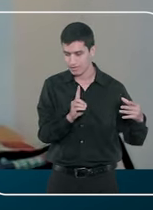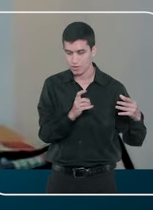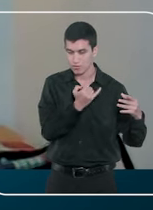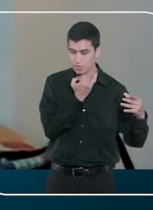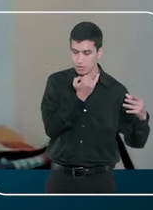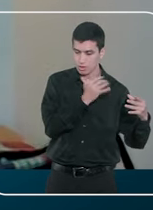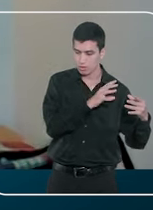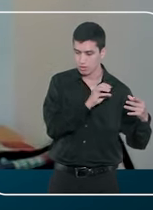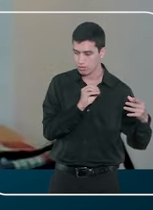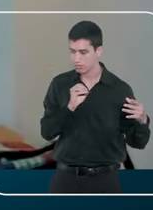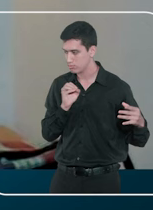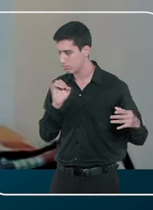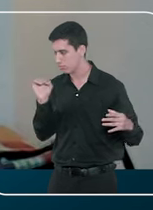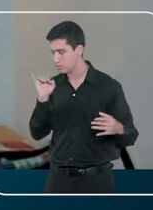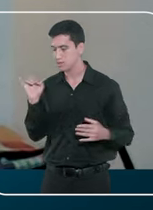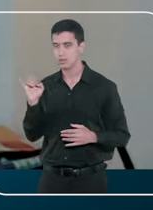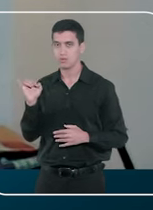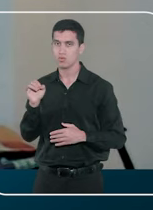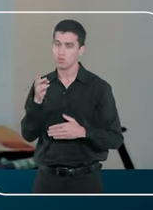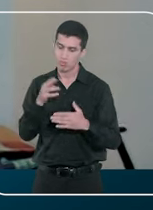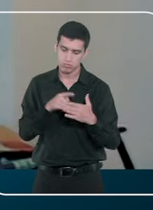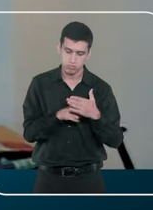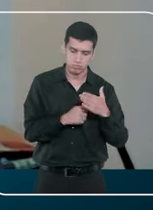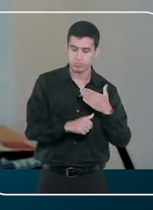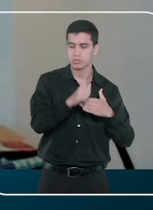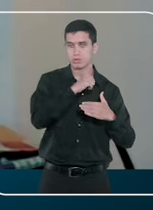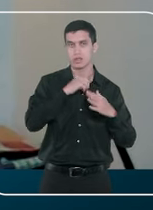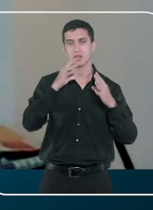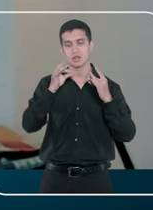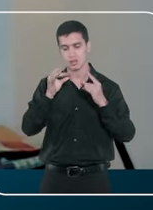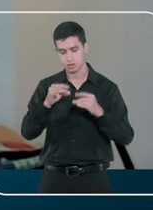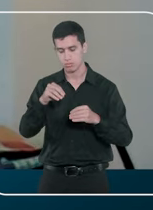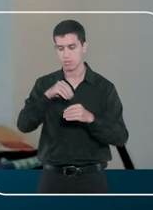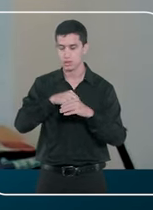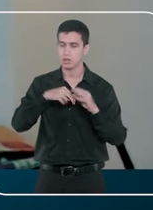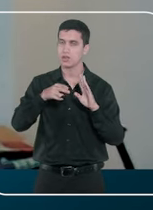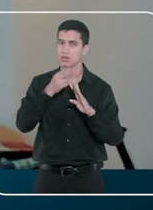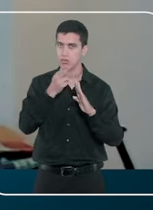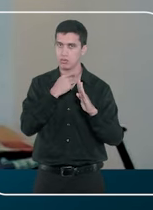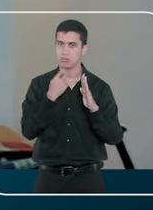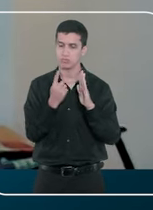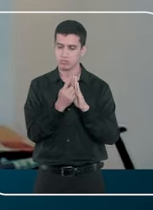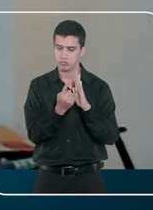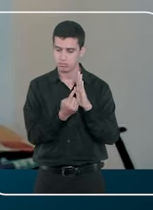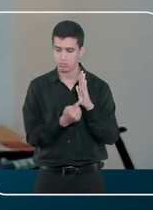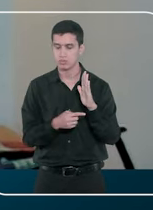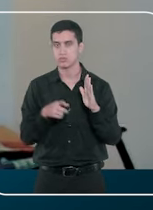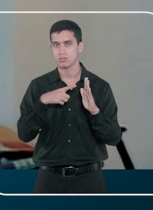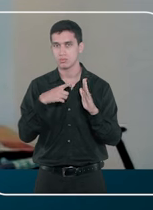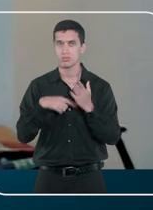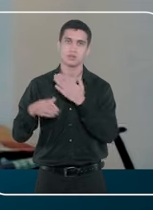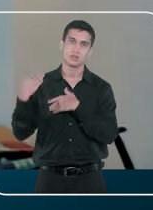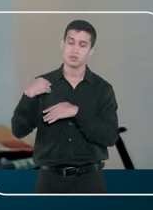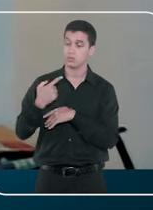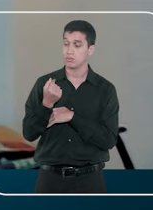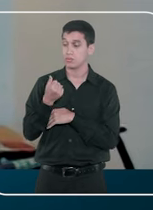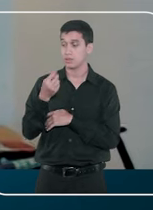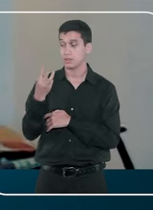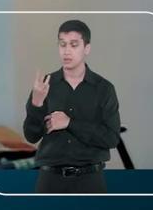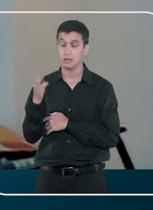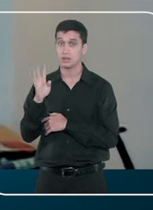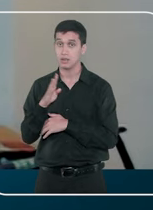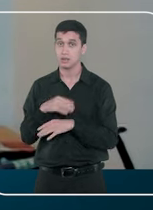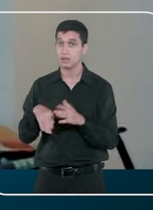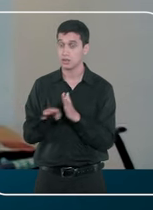fato, é uma conformação, um detalhamento normativo que passamos a ter entre nós desde 2013, com as